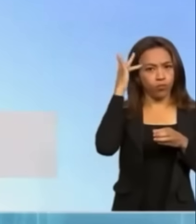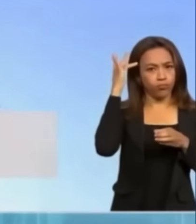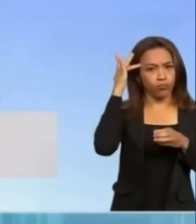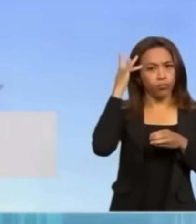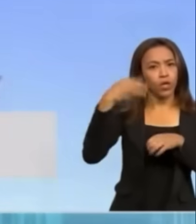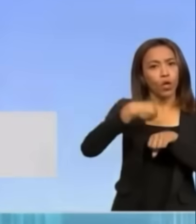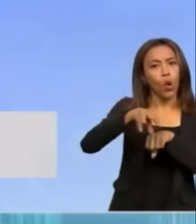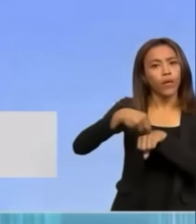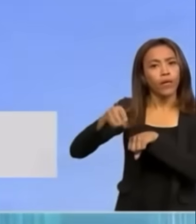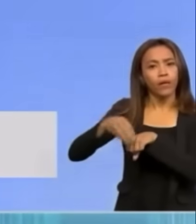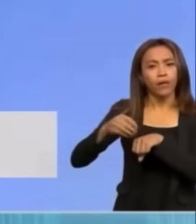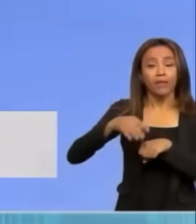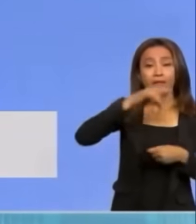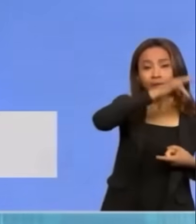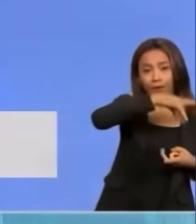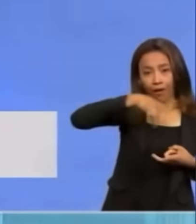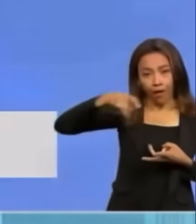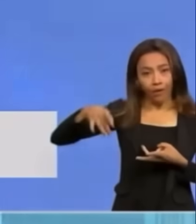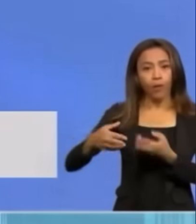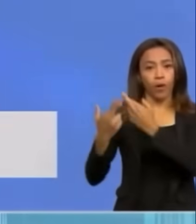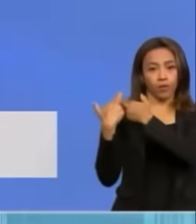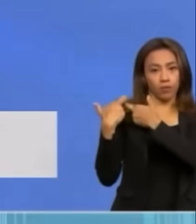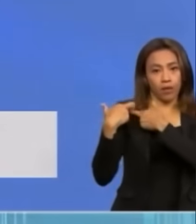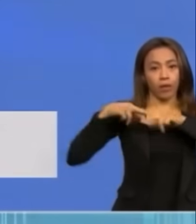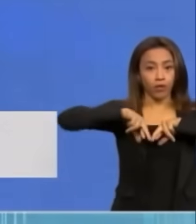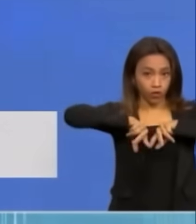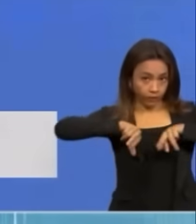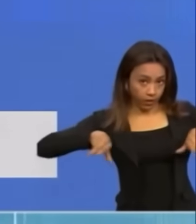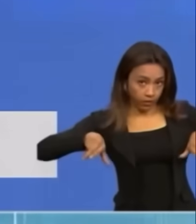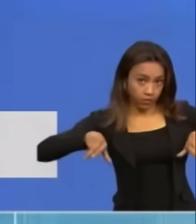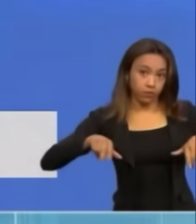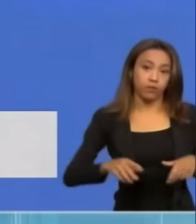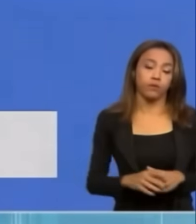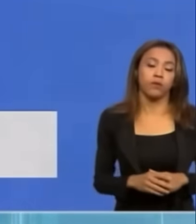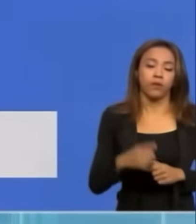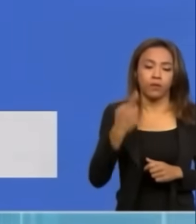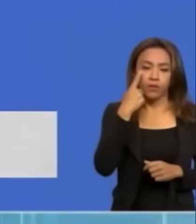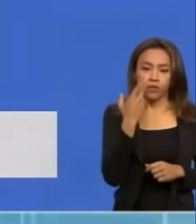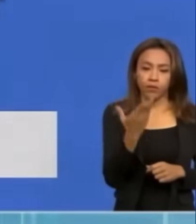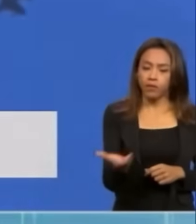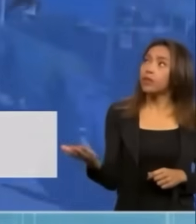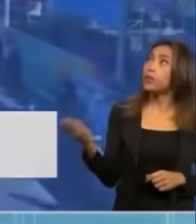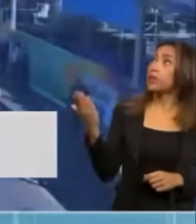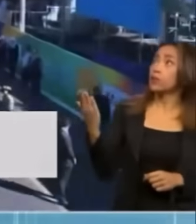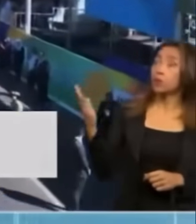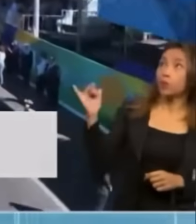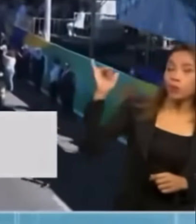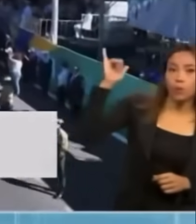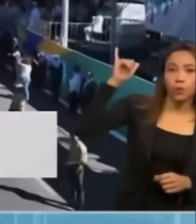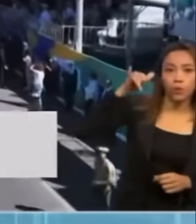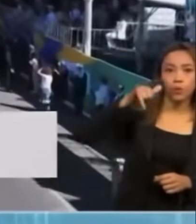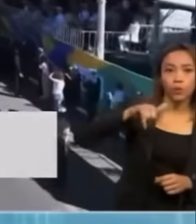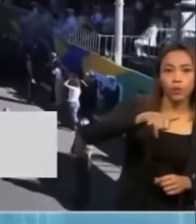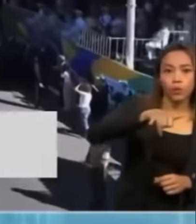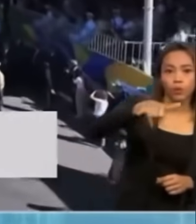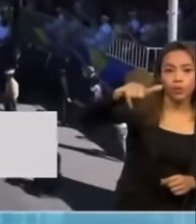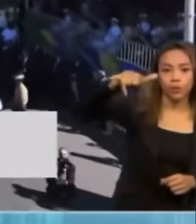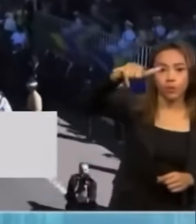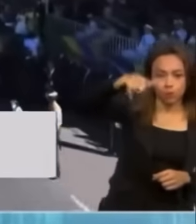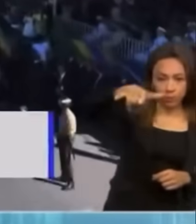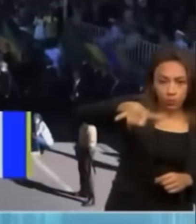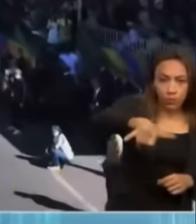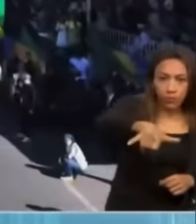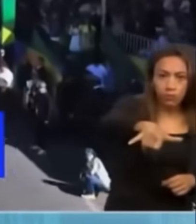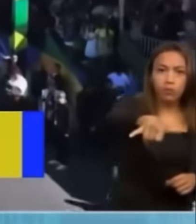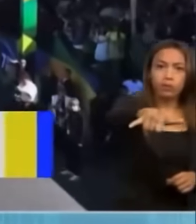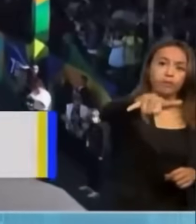São Paulo, os desfiles de outras cidades do país. Eu acho que é um 7 de setembro muito mais contido. Você passa por um processo de ressignificação,